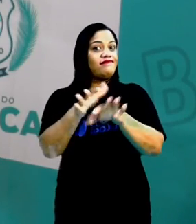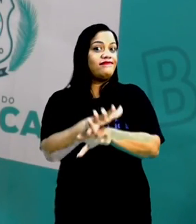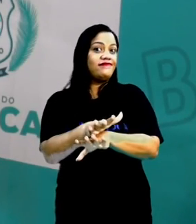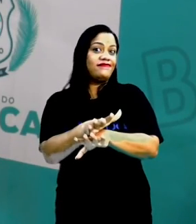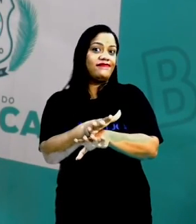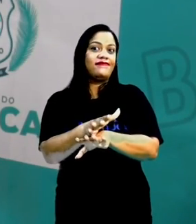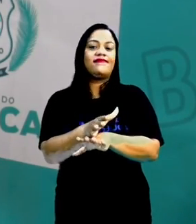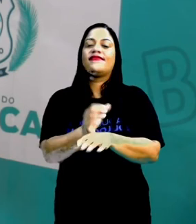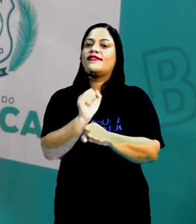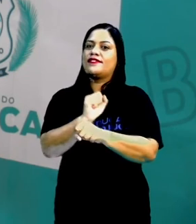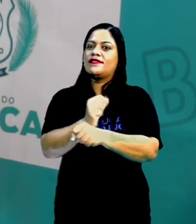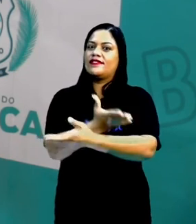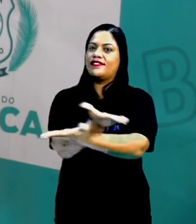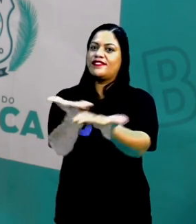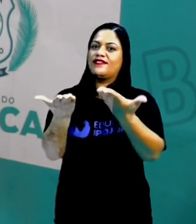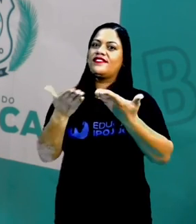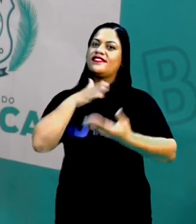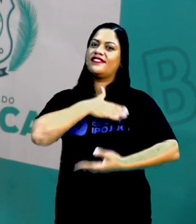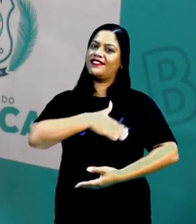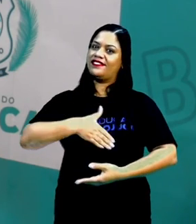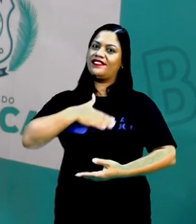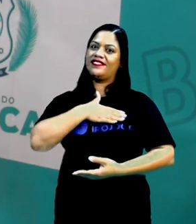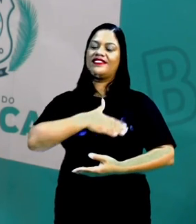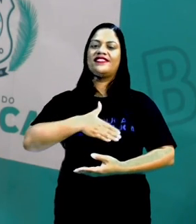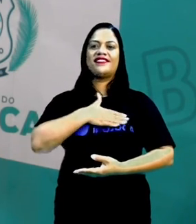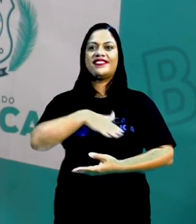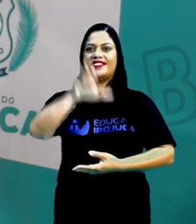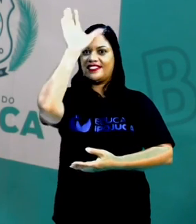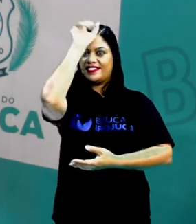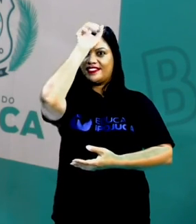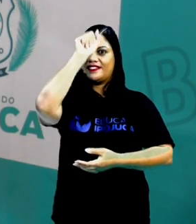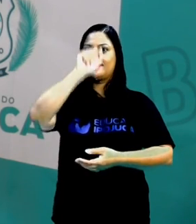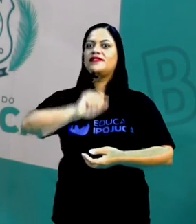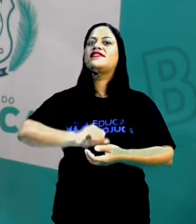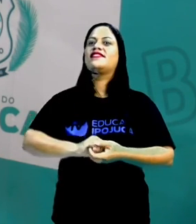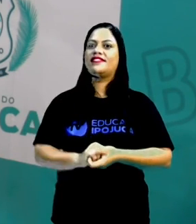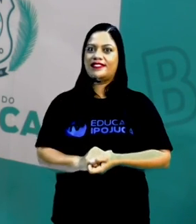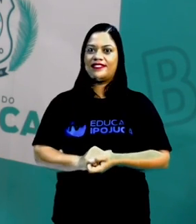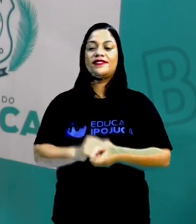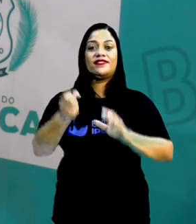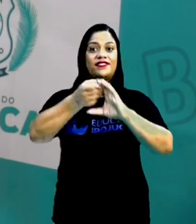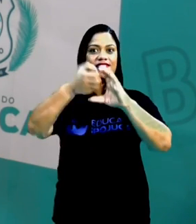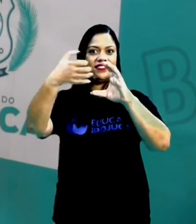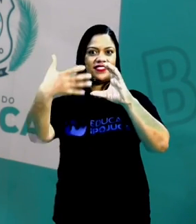final. Espero que vocês tenham gostado e aprendido um pouco sobre as